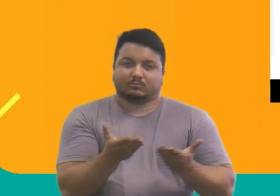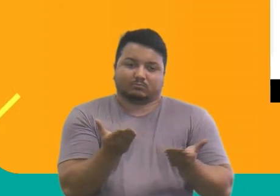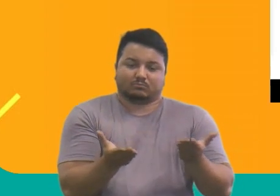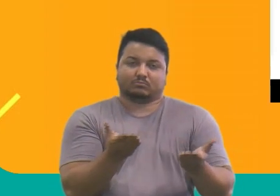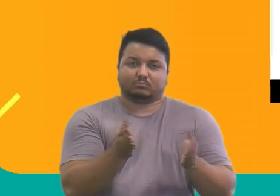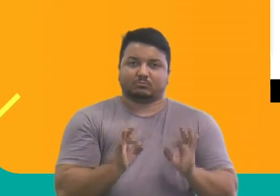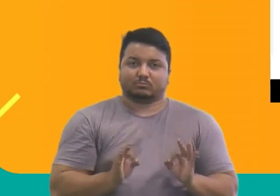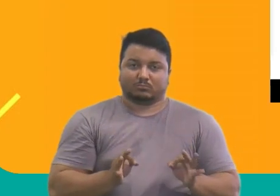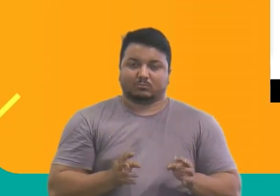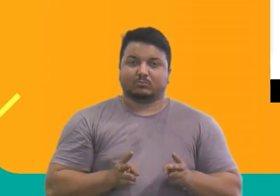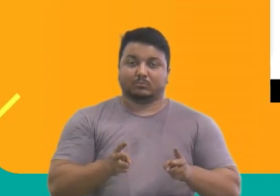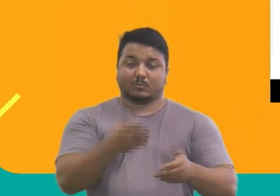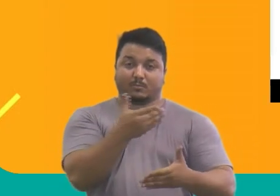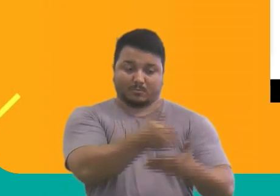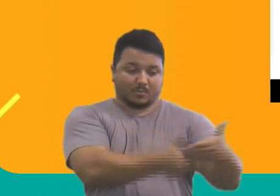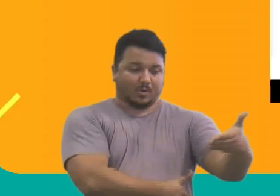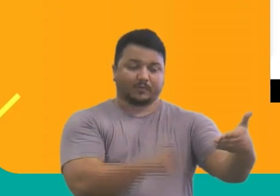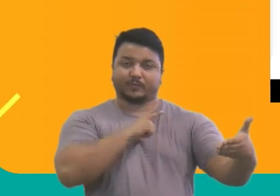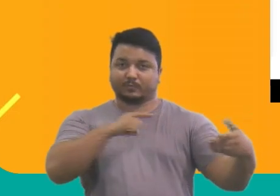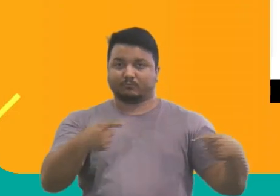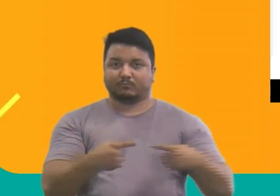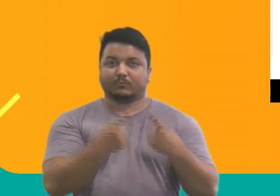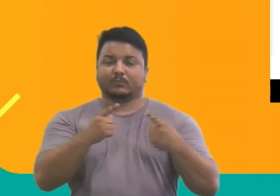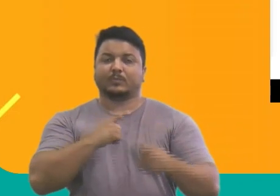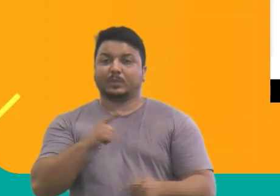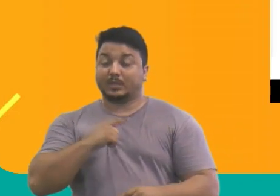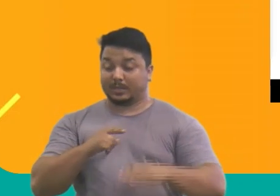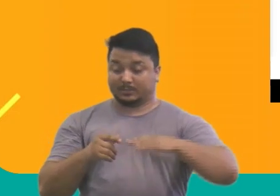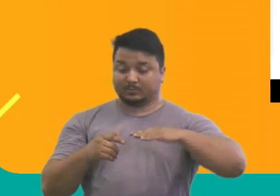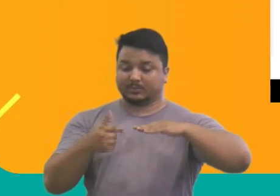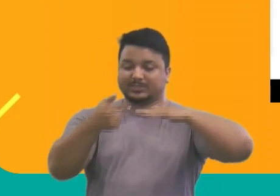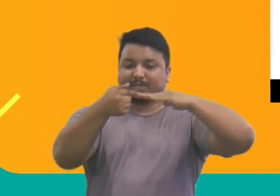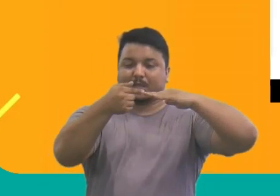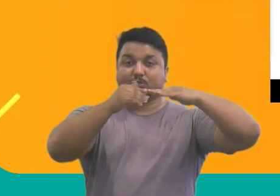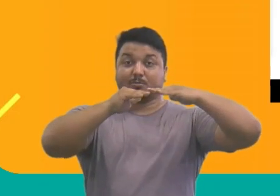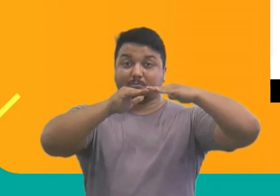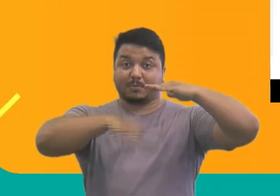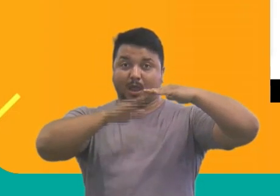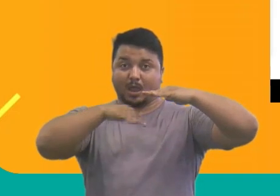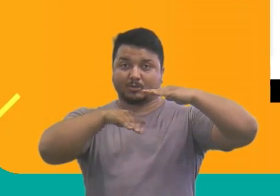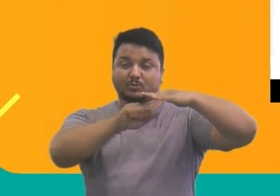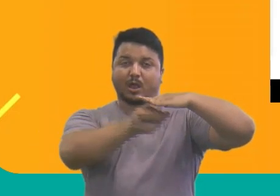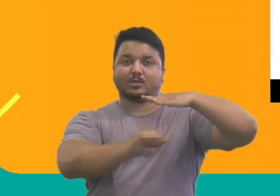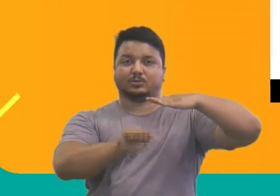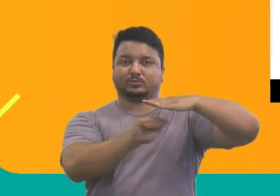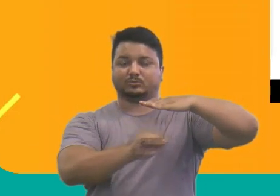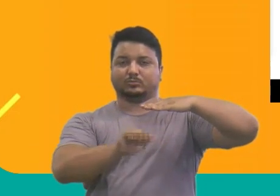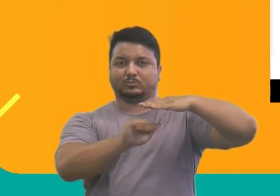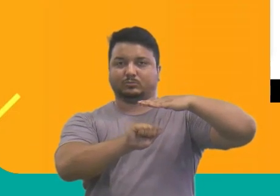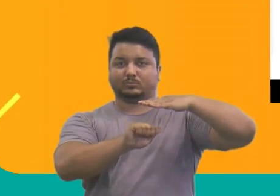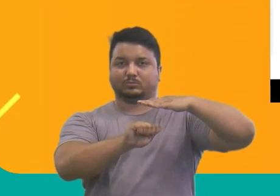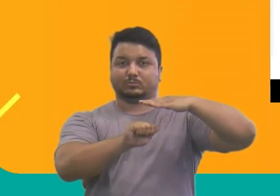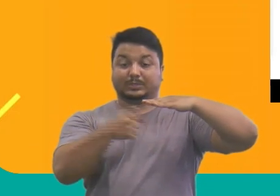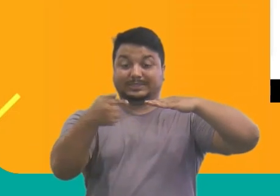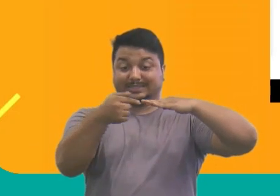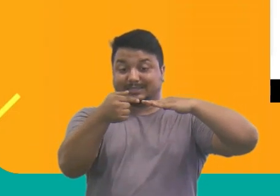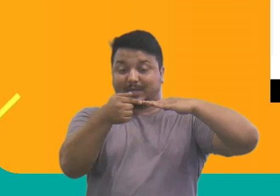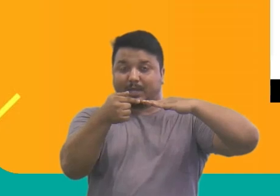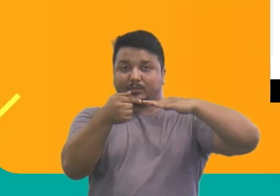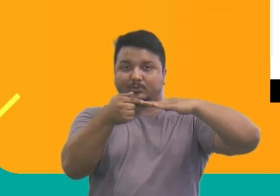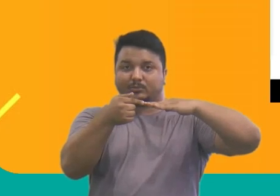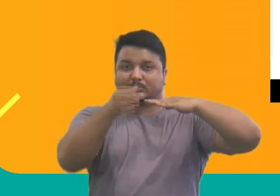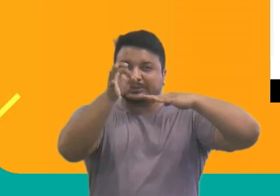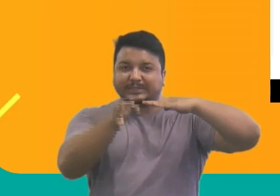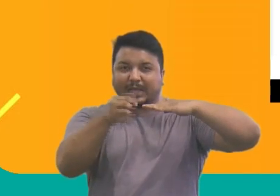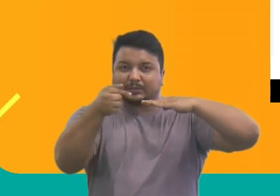estabelecida pela prova, abaixo de 7, ambiente ácido. 7,